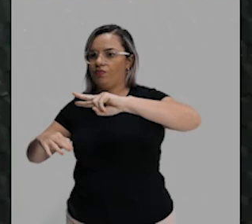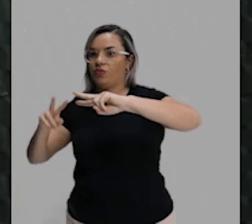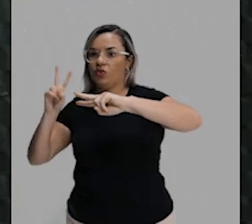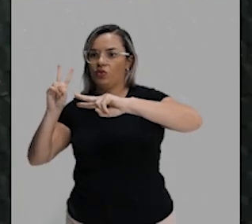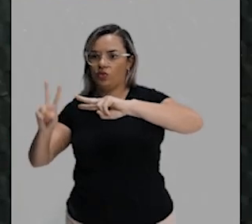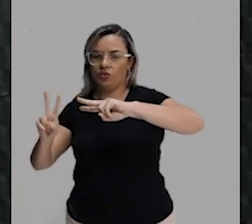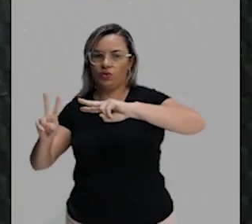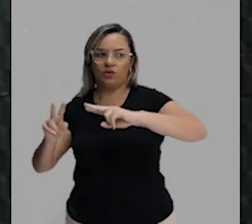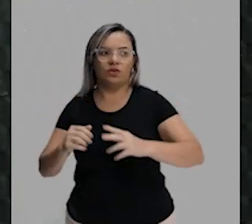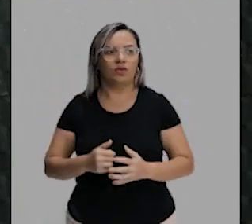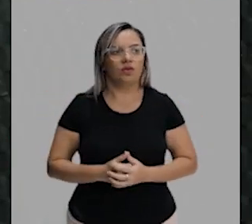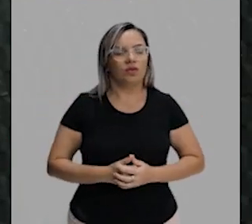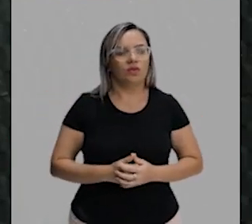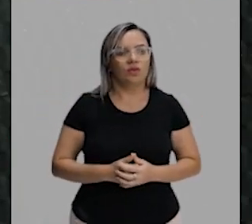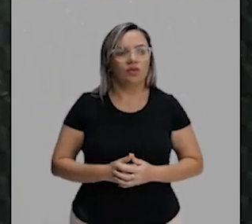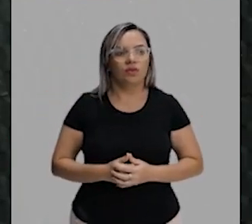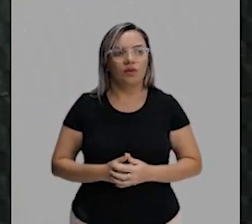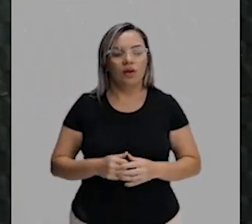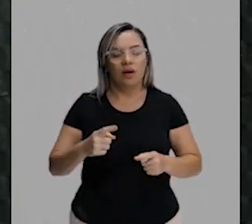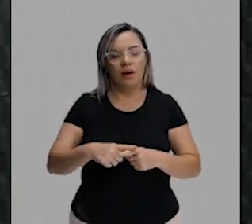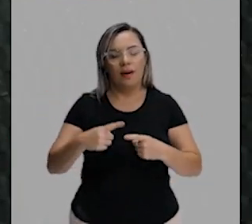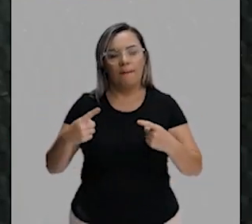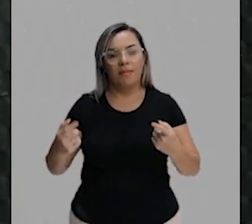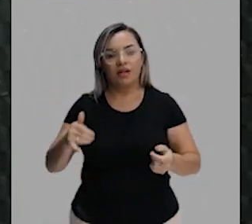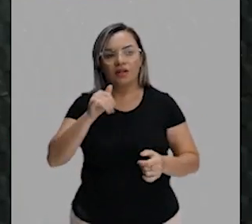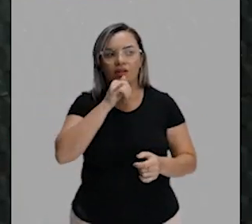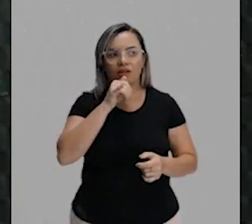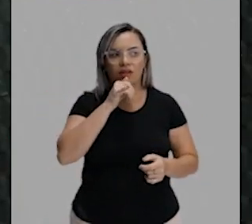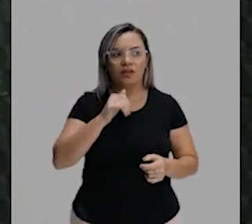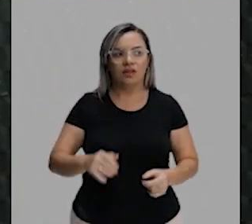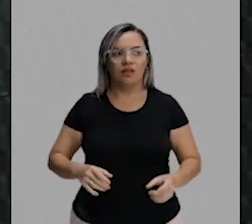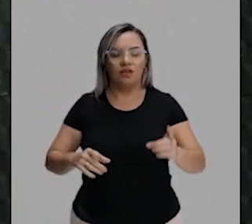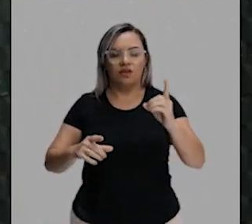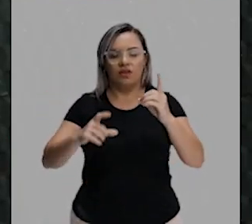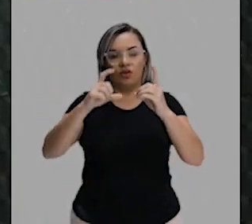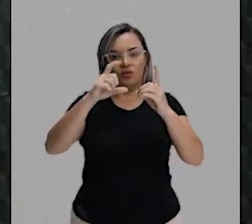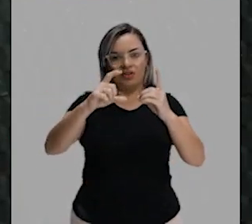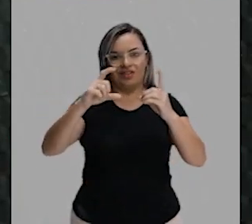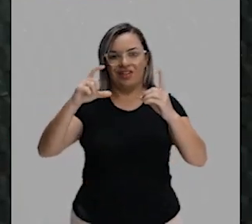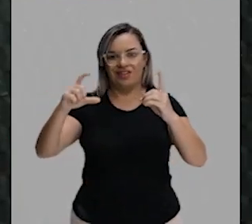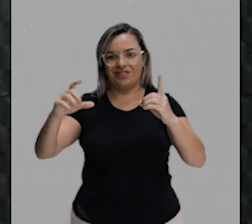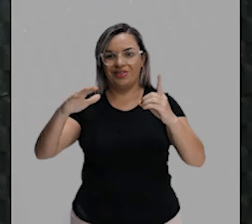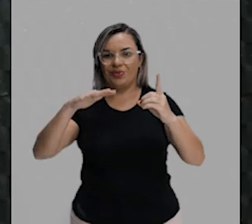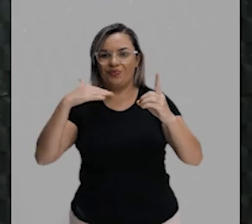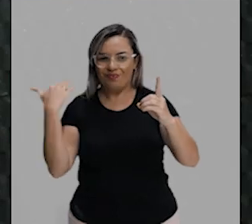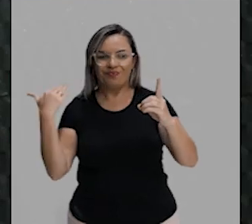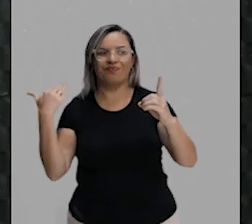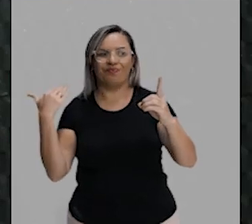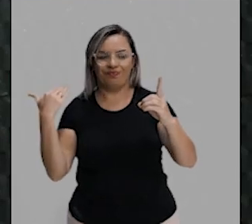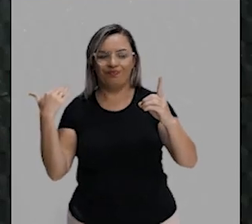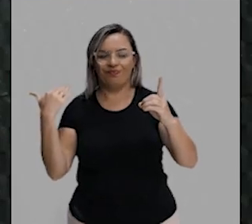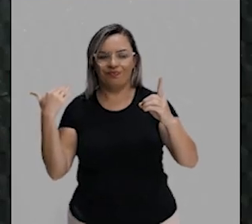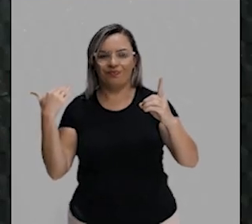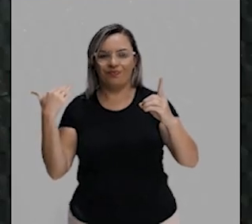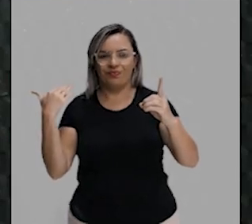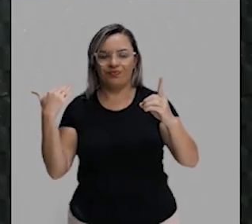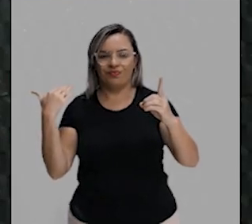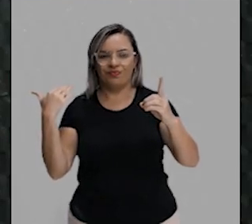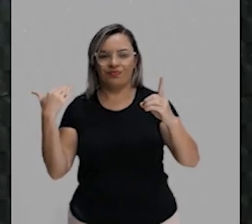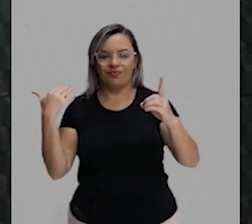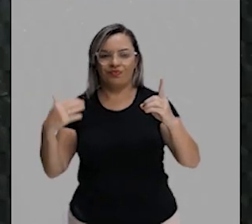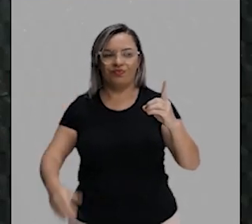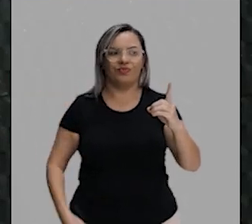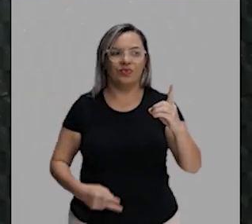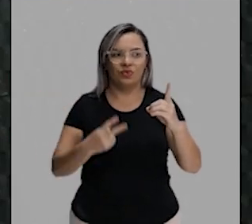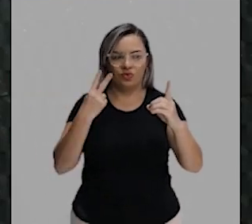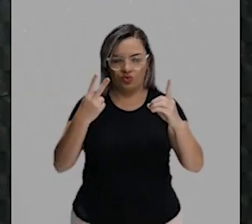caso aqui, qual é o alelo letal? O alelo letal é o Dzão. Mas ele só vai causar a morte em dose dupla. Então,